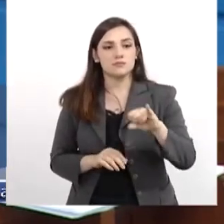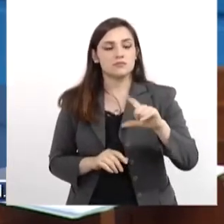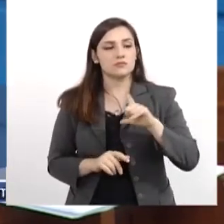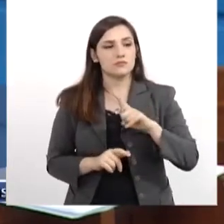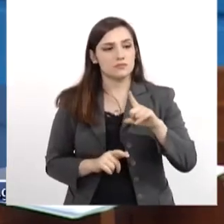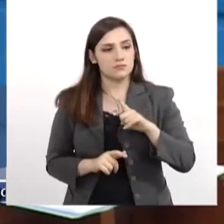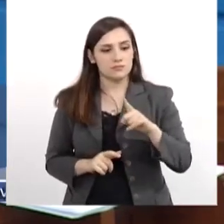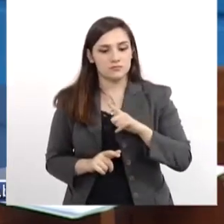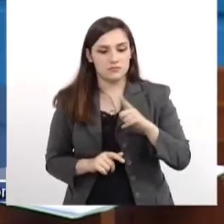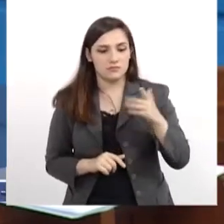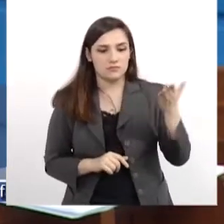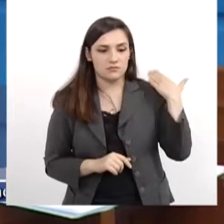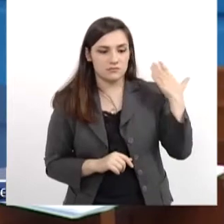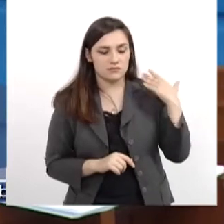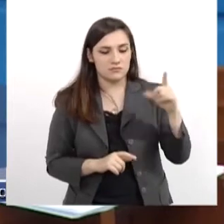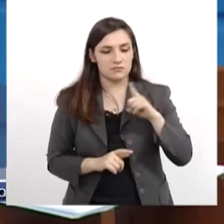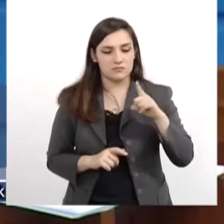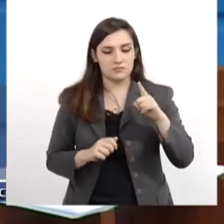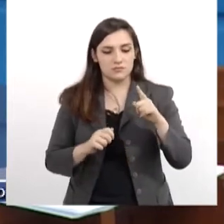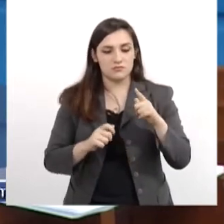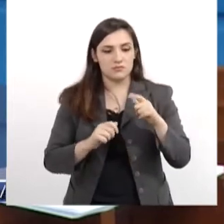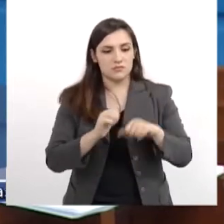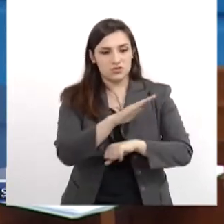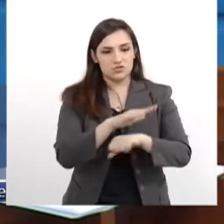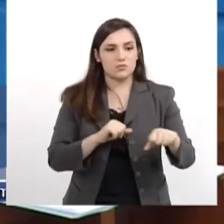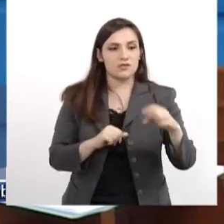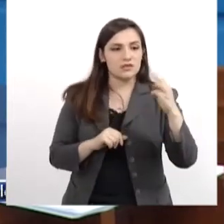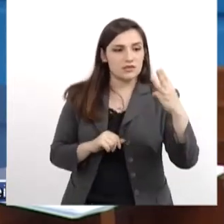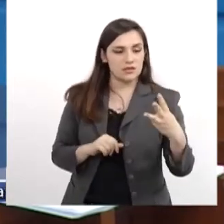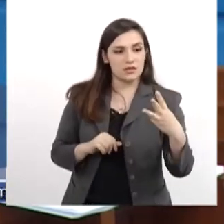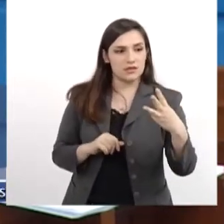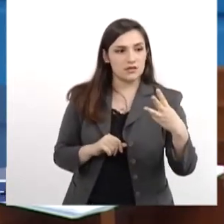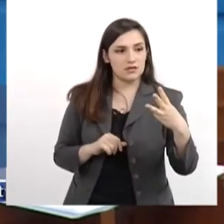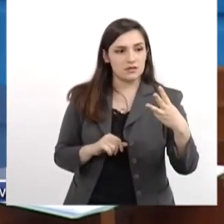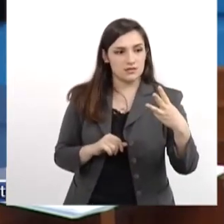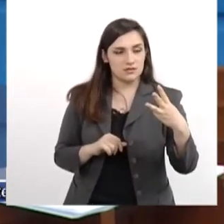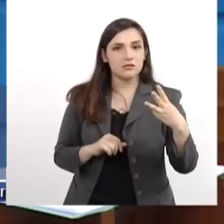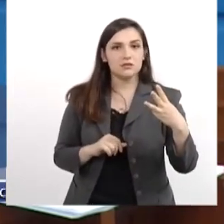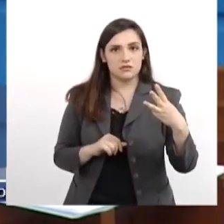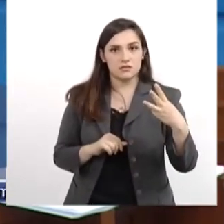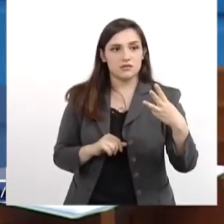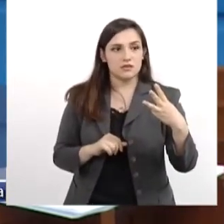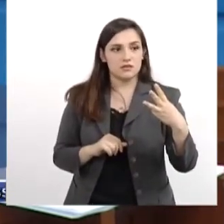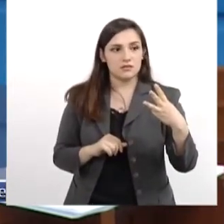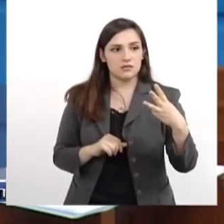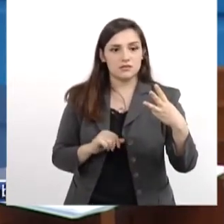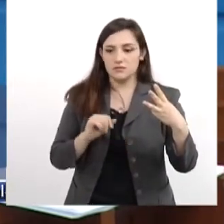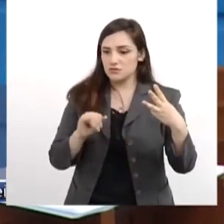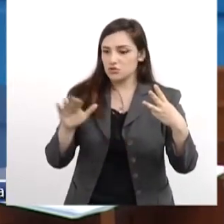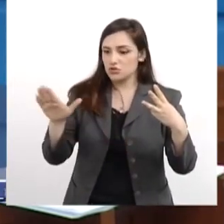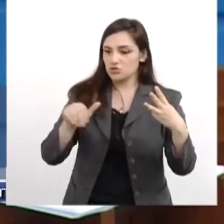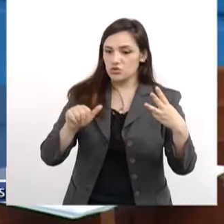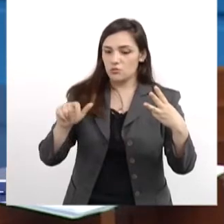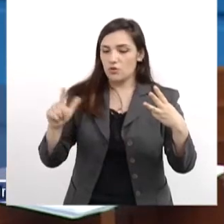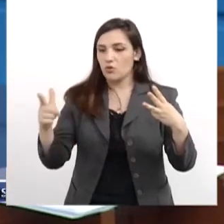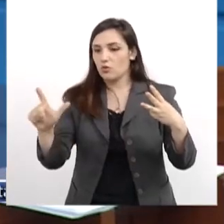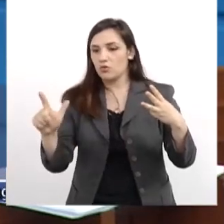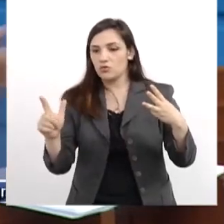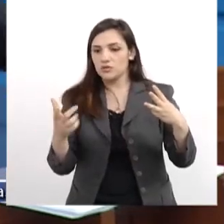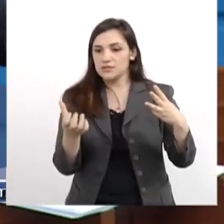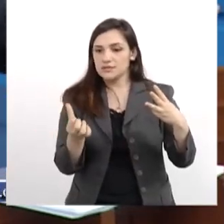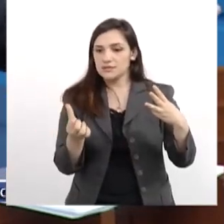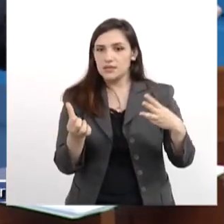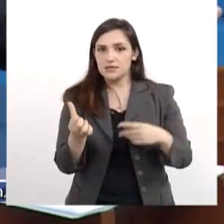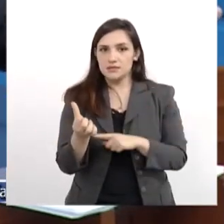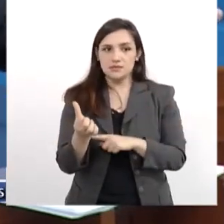3 funcionários com deficiência. Se ela contratar 6, ela excedeu a cota, ela pode se juntar com uma outra empresa que não